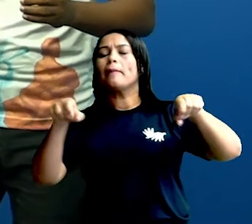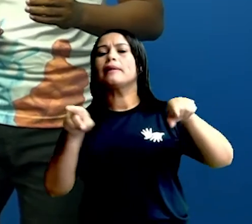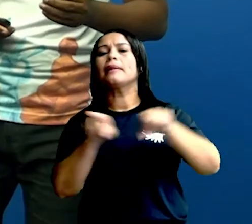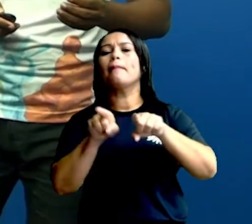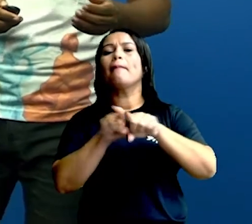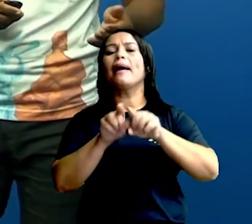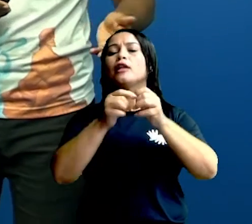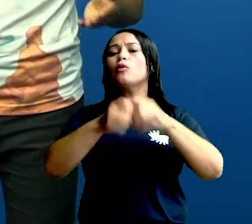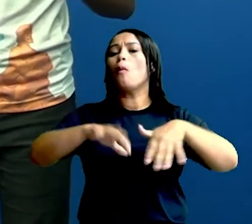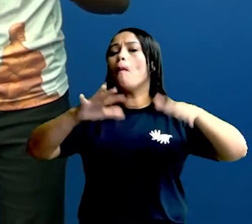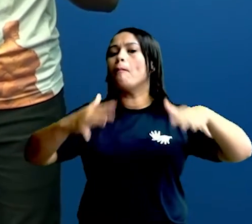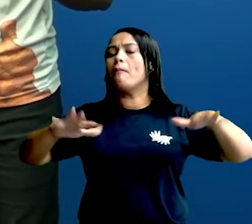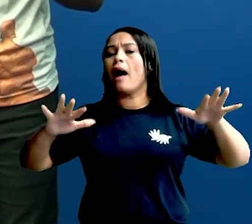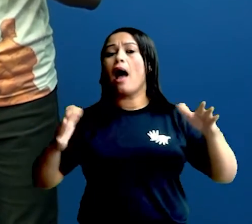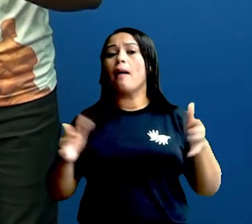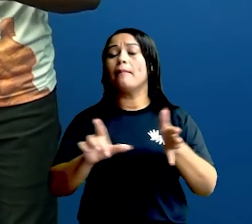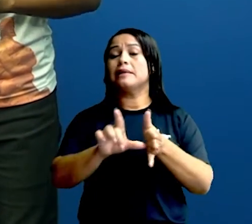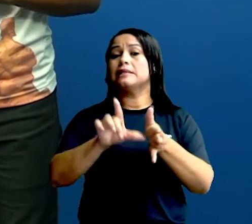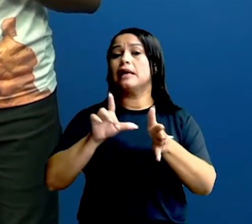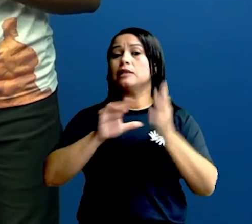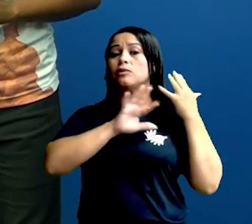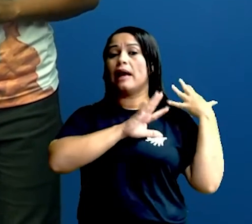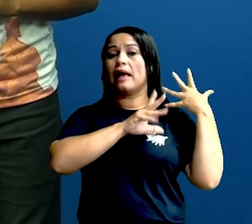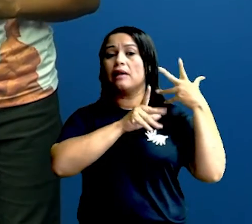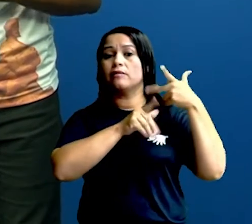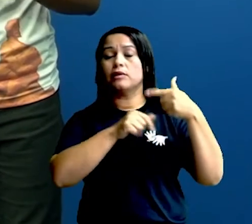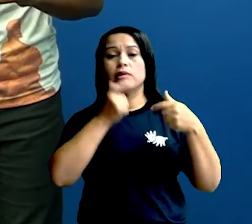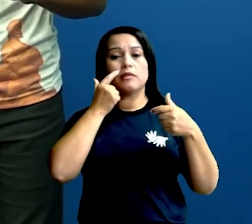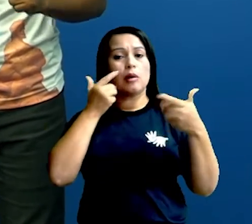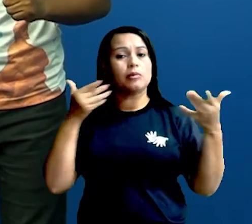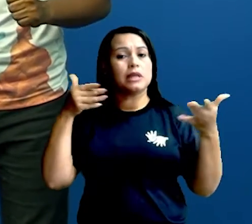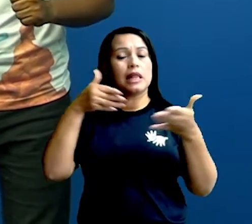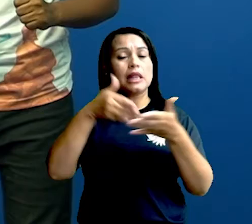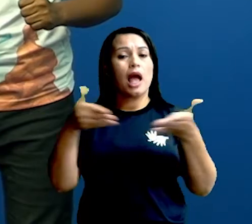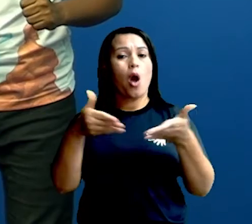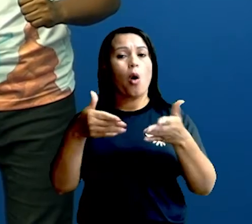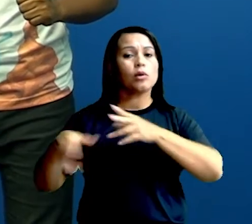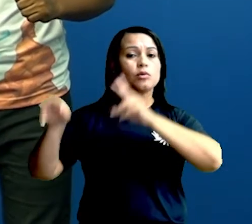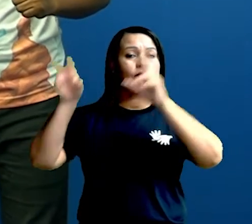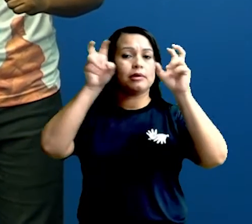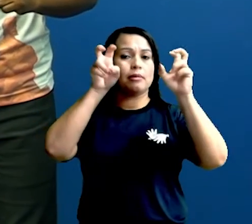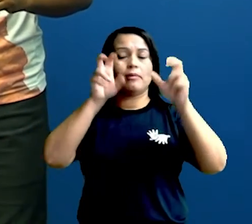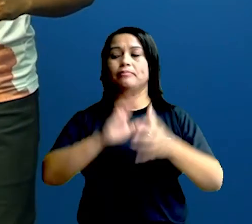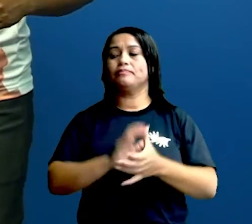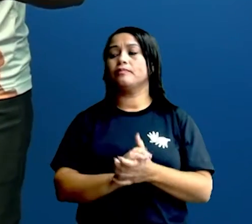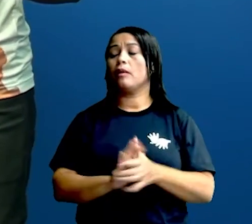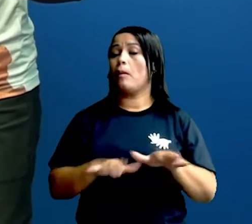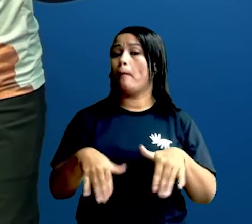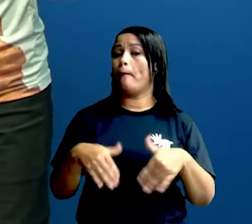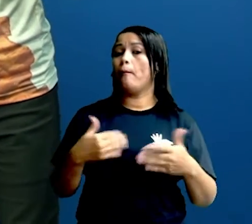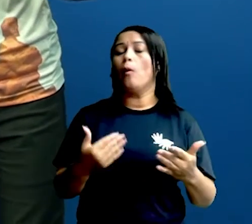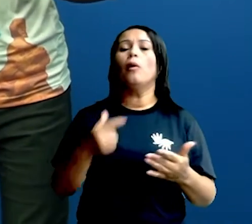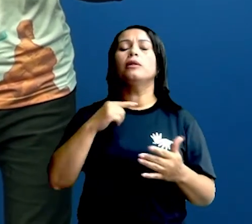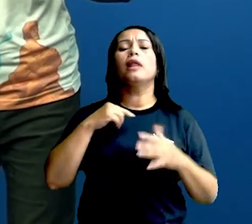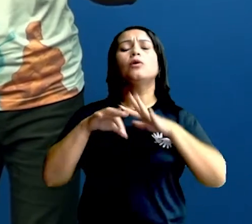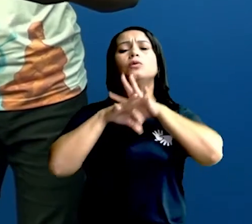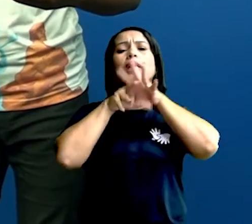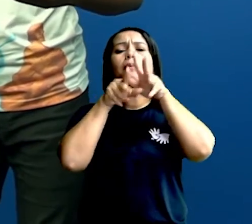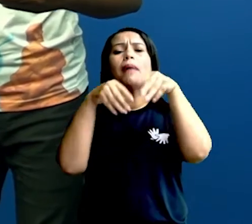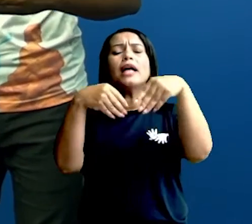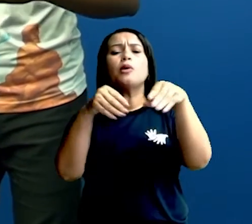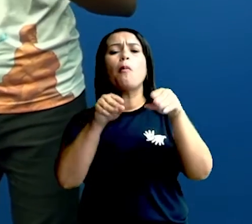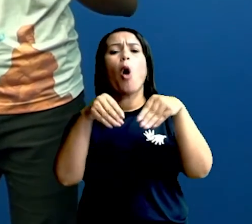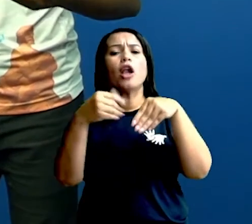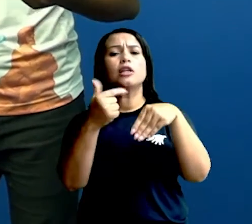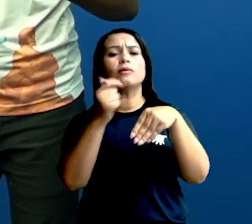quero fazer uma pequena revisão do que já vimos até agora sobre esse assunto. Bem, os animais invertebrados,